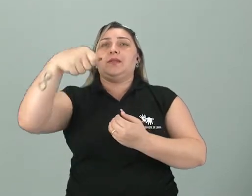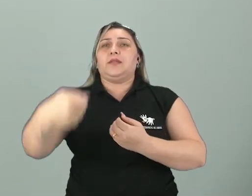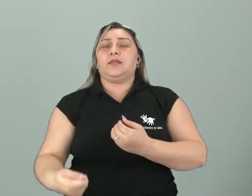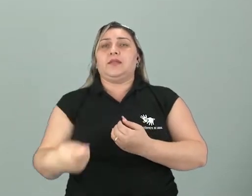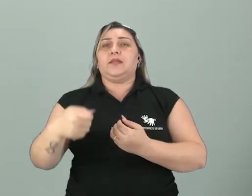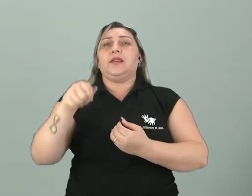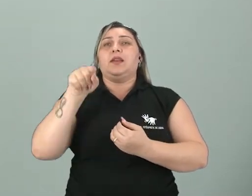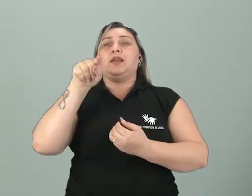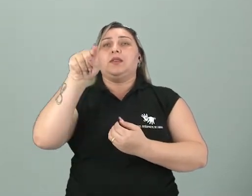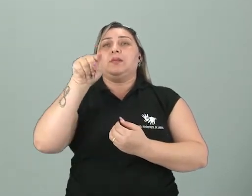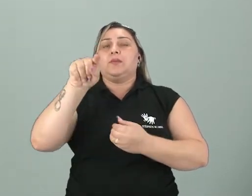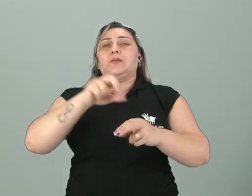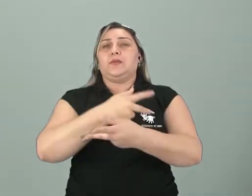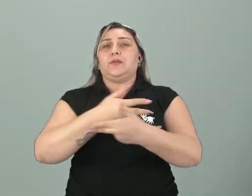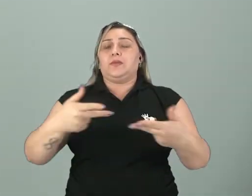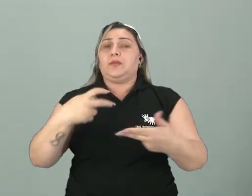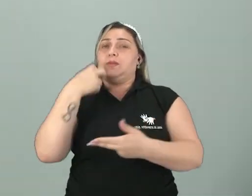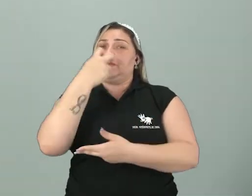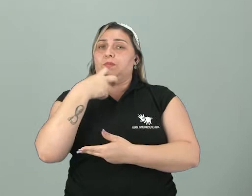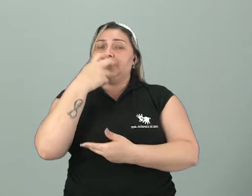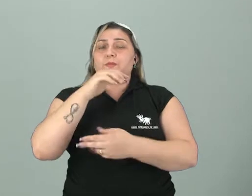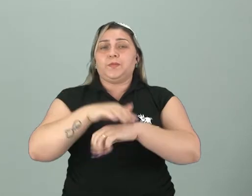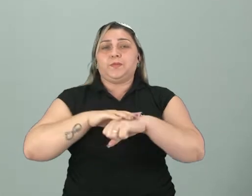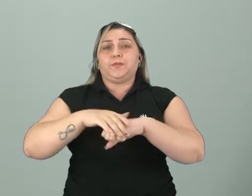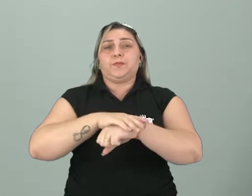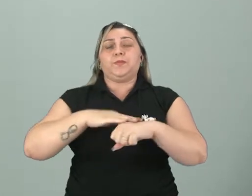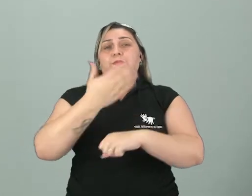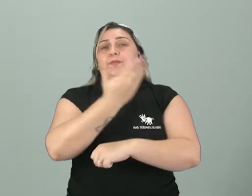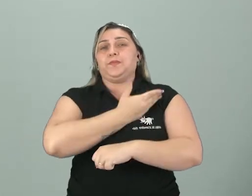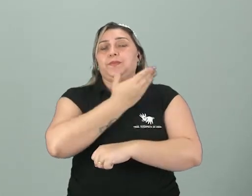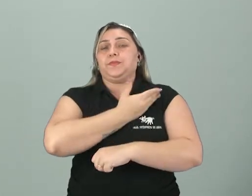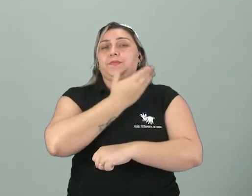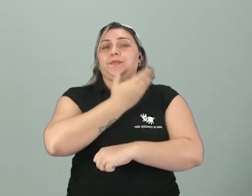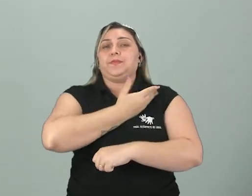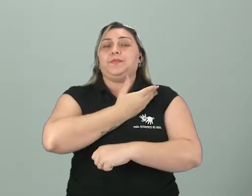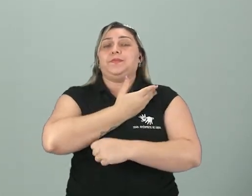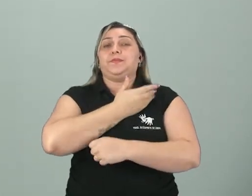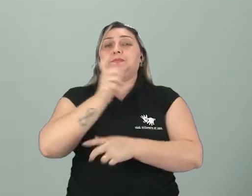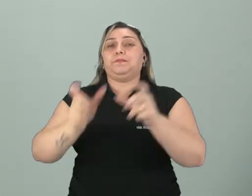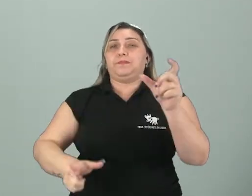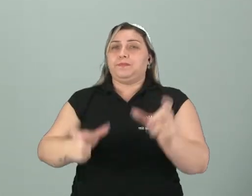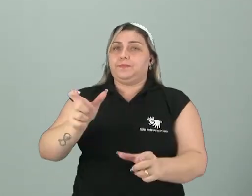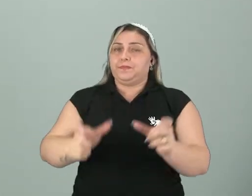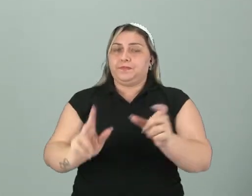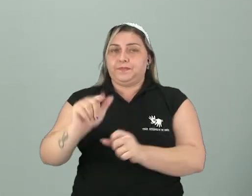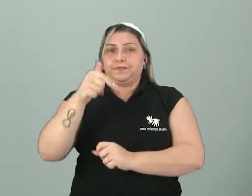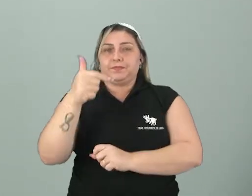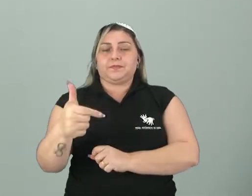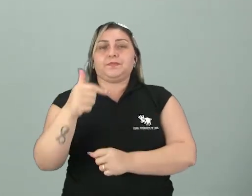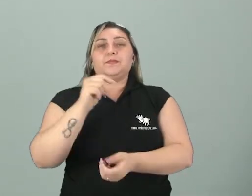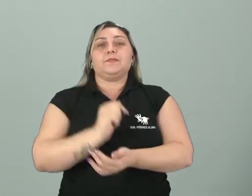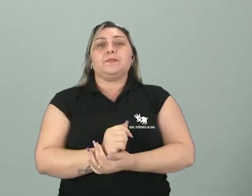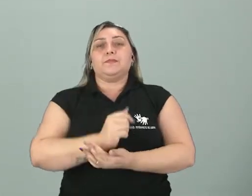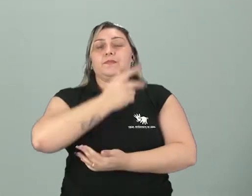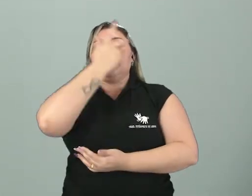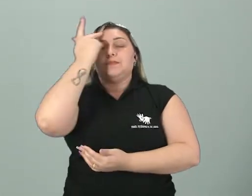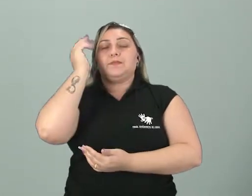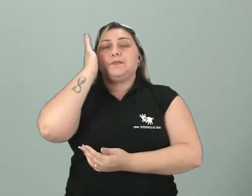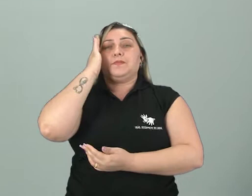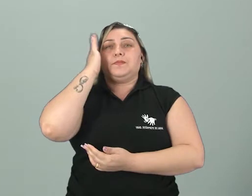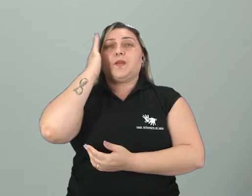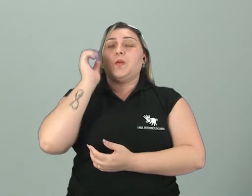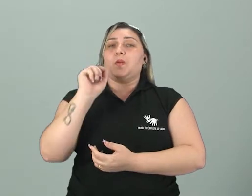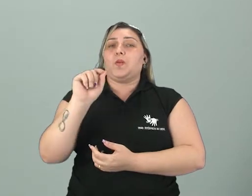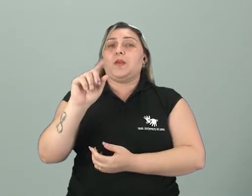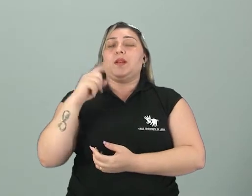Na linguagem oralizada, quando estamos conversando com os colegas, amigos, alguém, qualquer outra pessoa, as pessoas